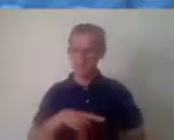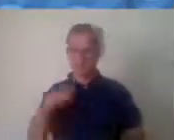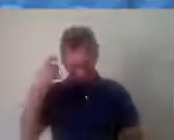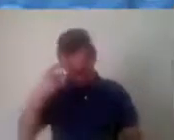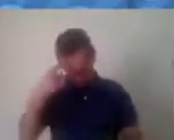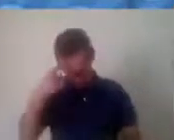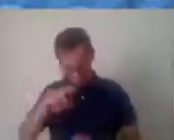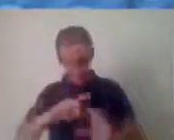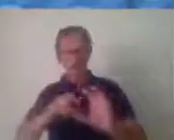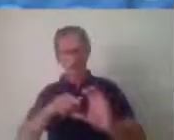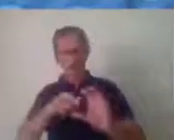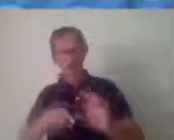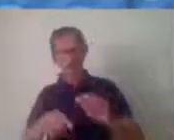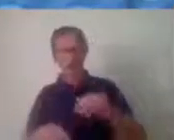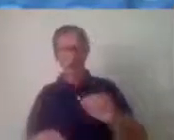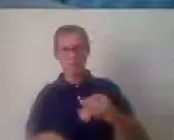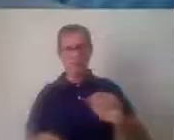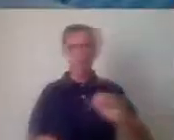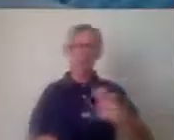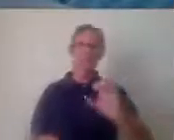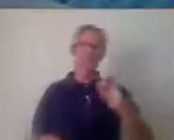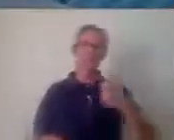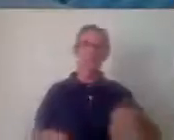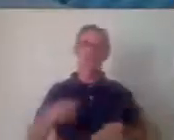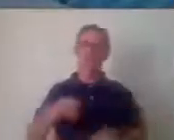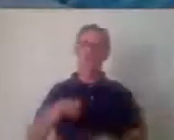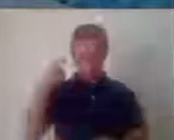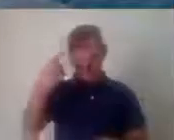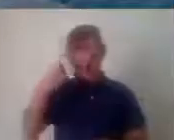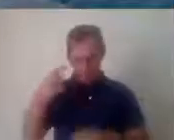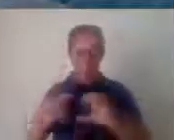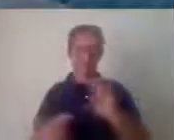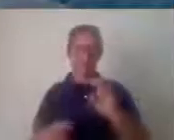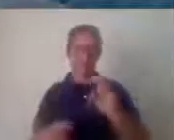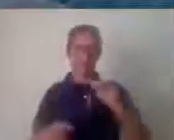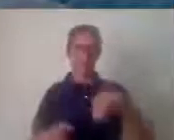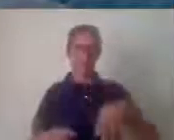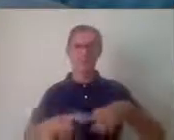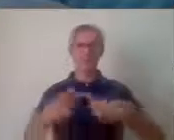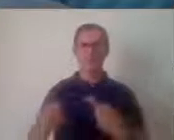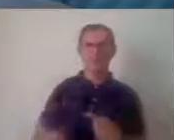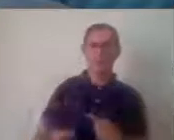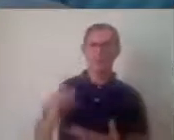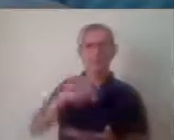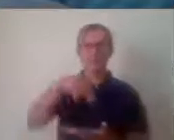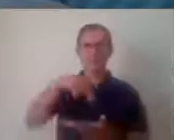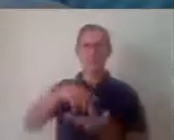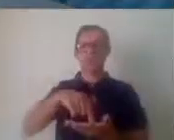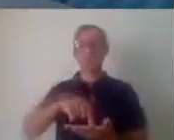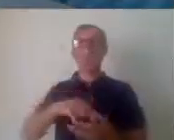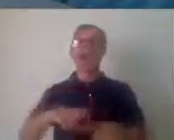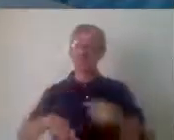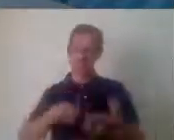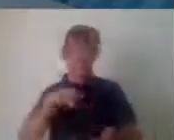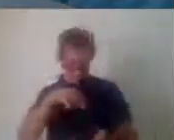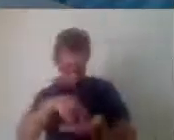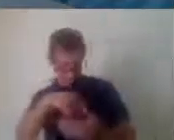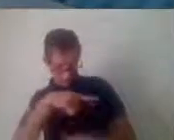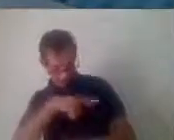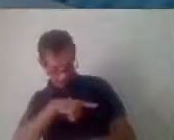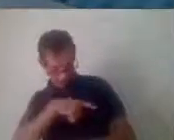em centro de massa? Se eu estou pensando em centro de massa, é um ponto. Se é um ponto, eu